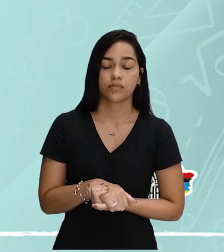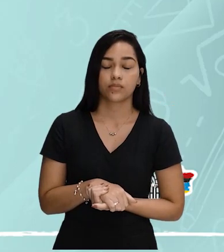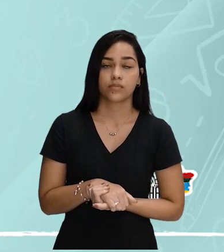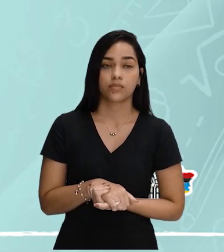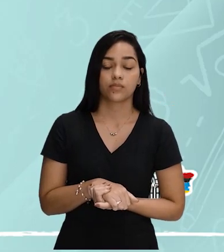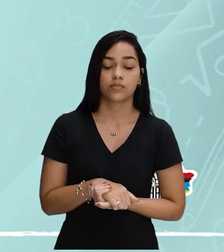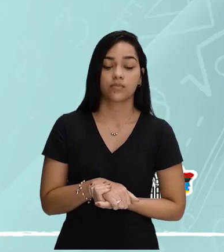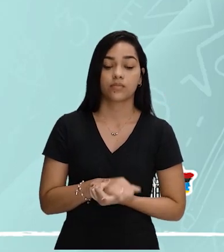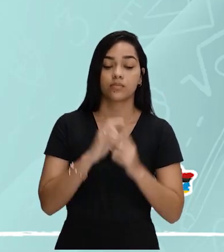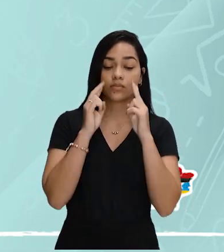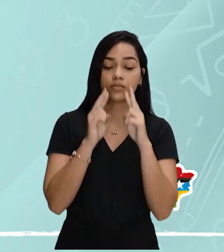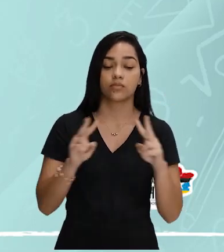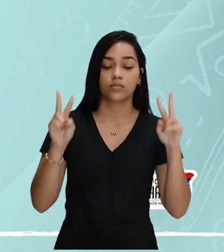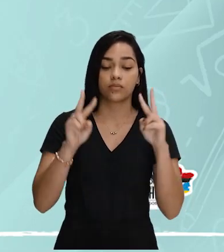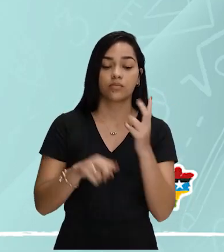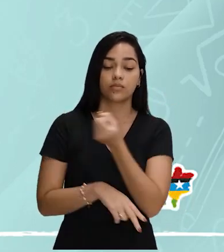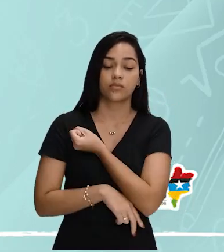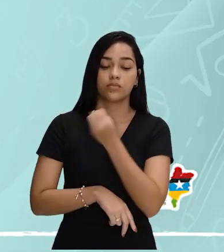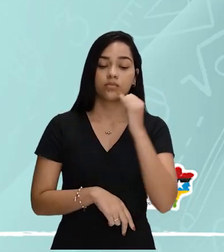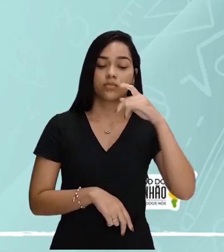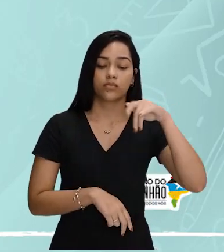tomando algarismos